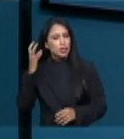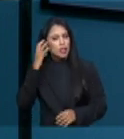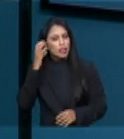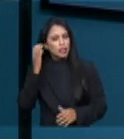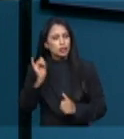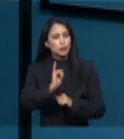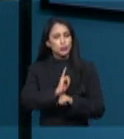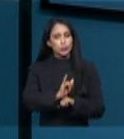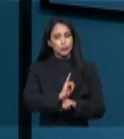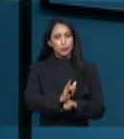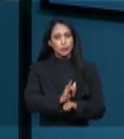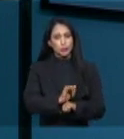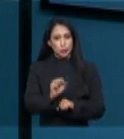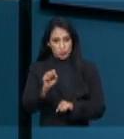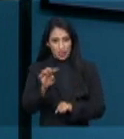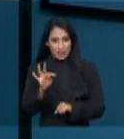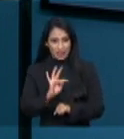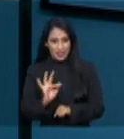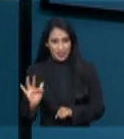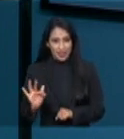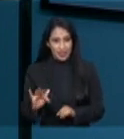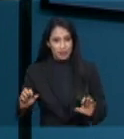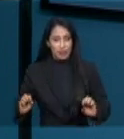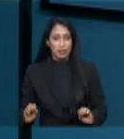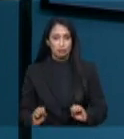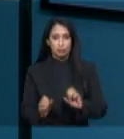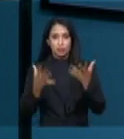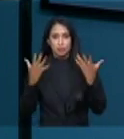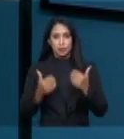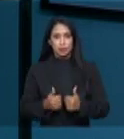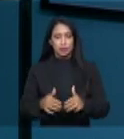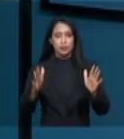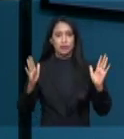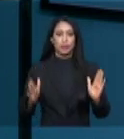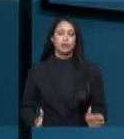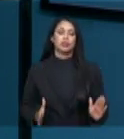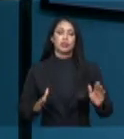Justiça e pelo canal do STF no YouTube a inauguração do Museu do Supremo Tribunal Federal.